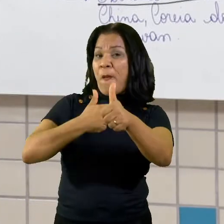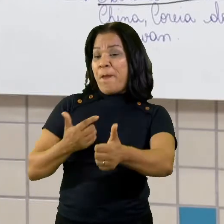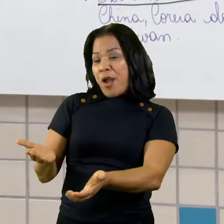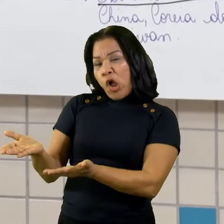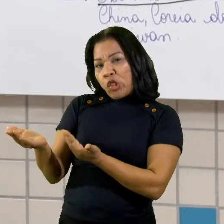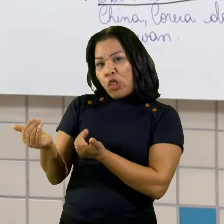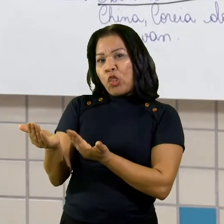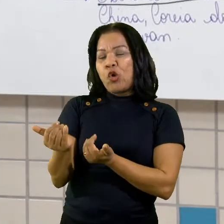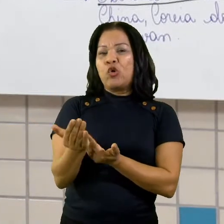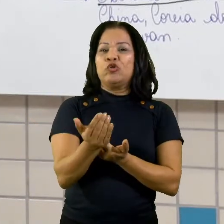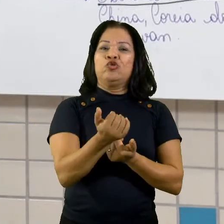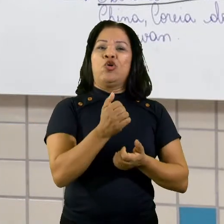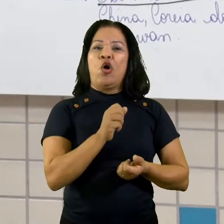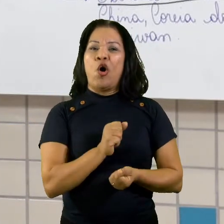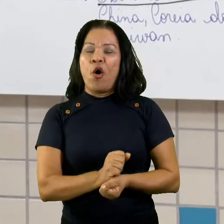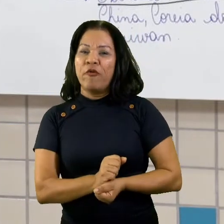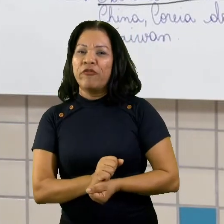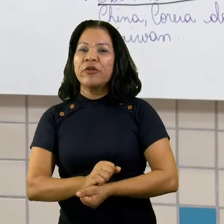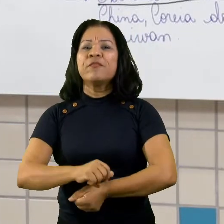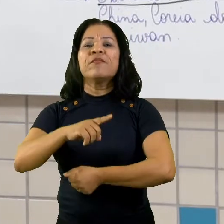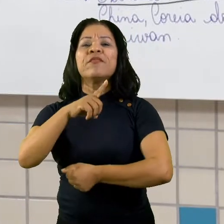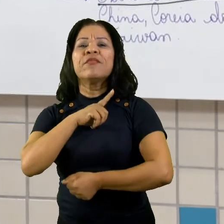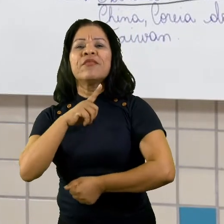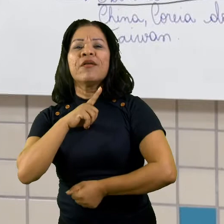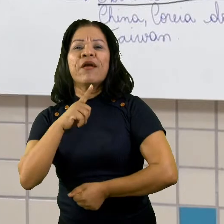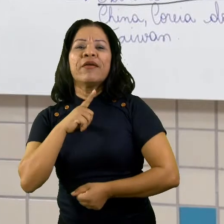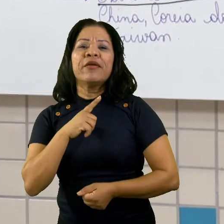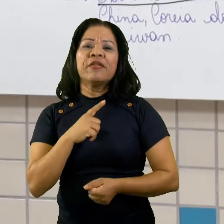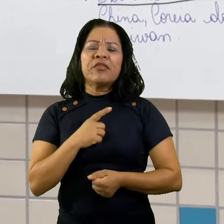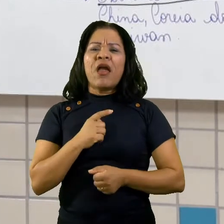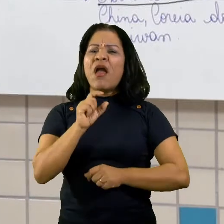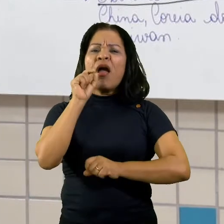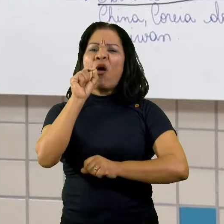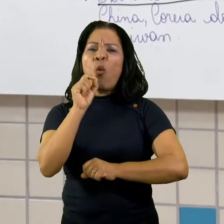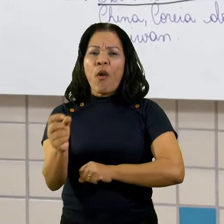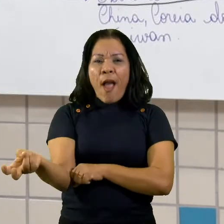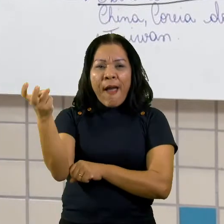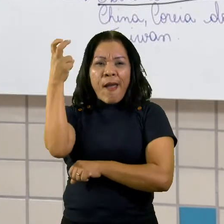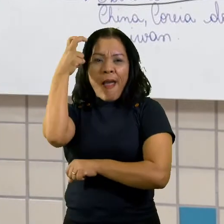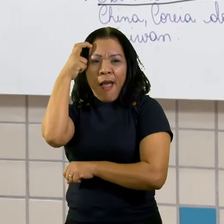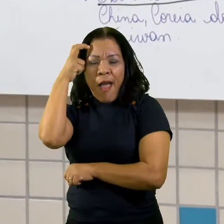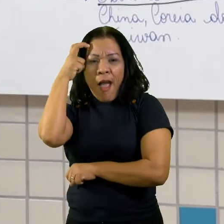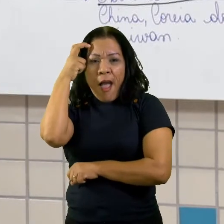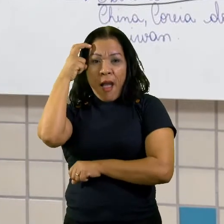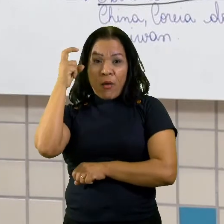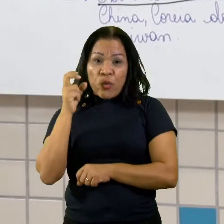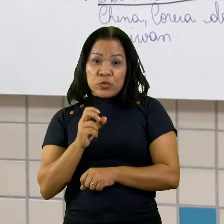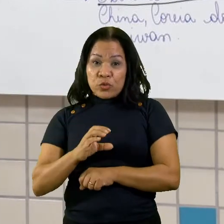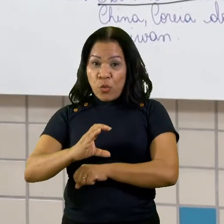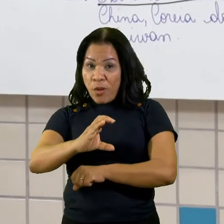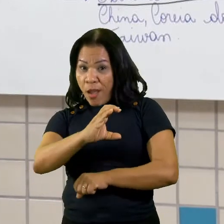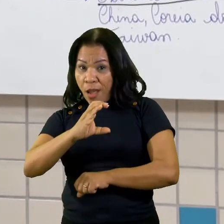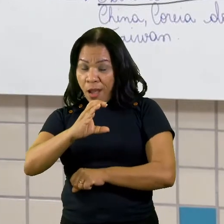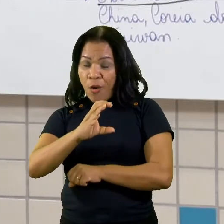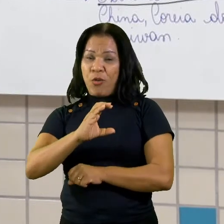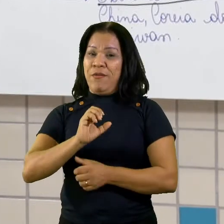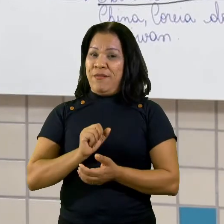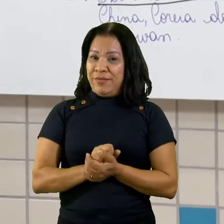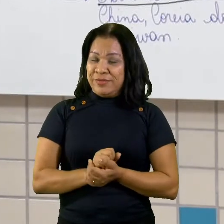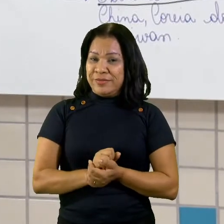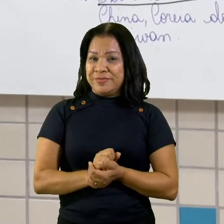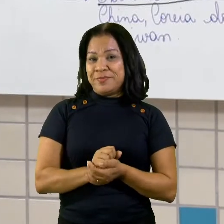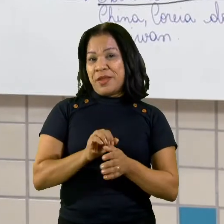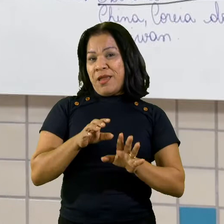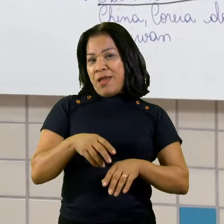onda Hallyu, que é a onda da cultura coreana. E essa cultura coreana ela está muito presente para vocês que são